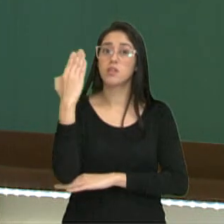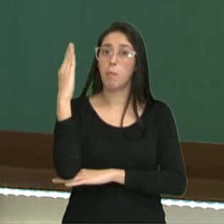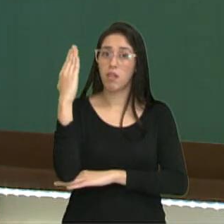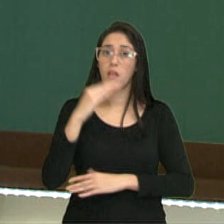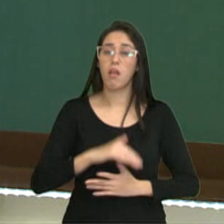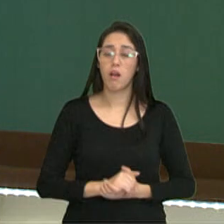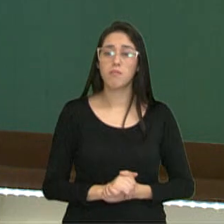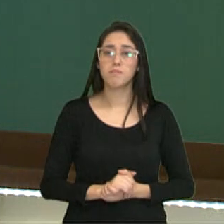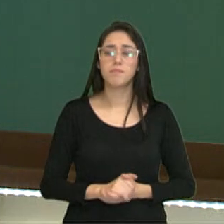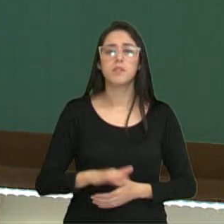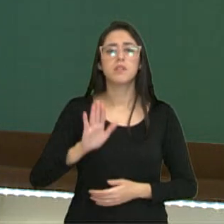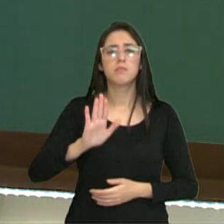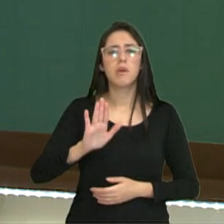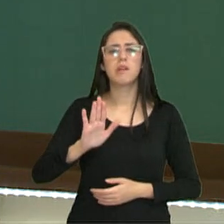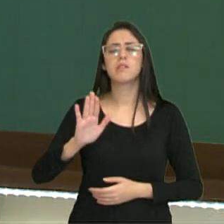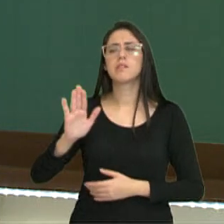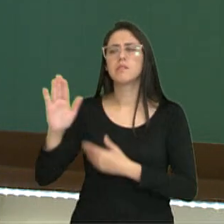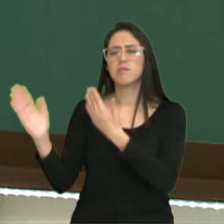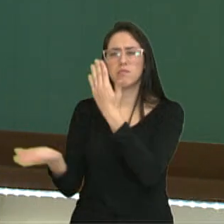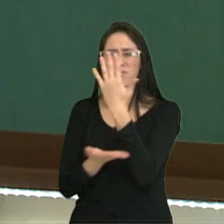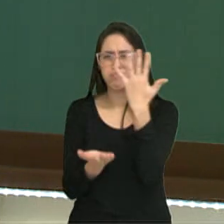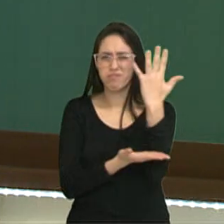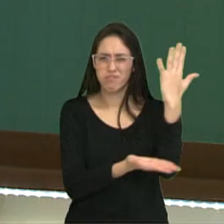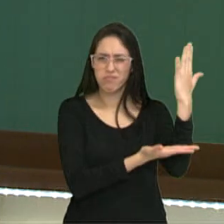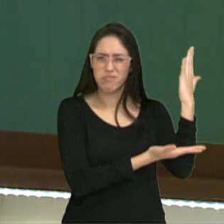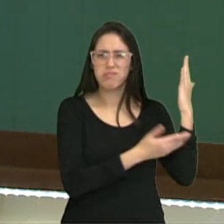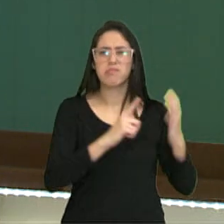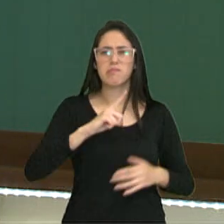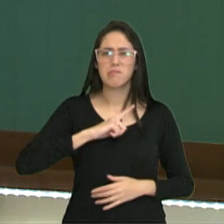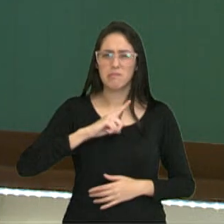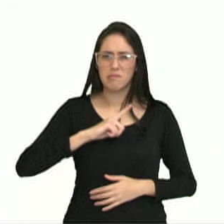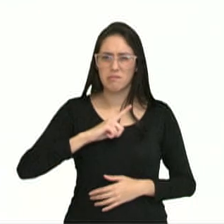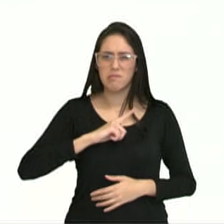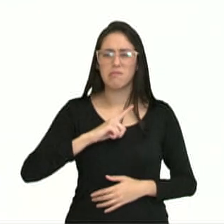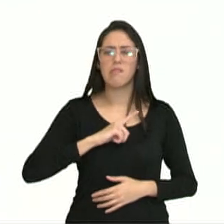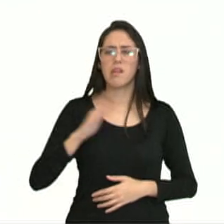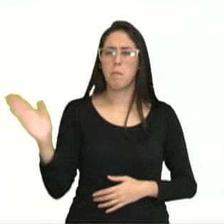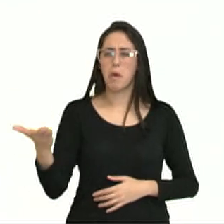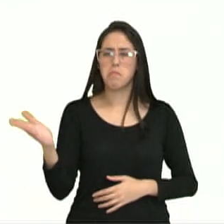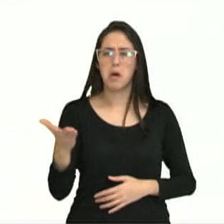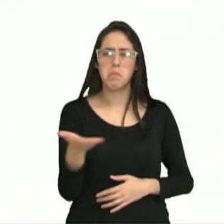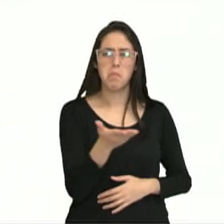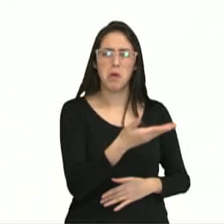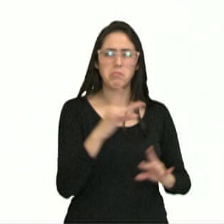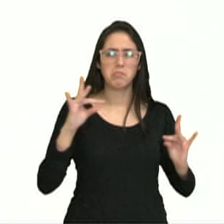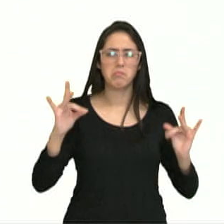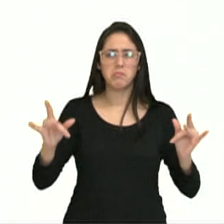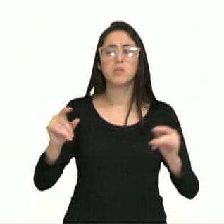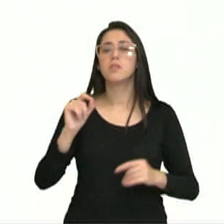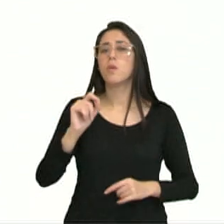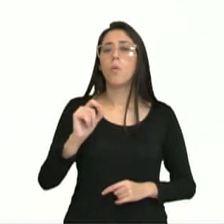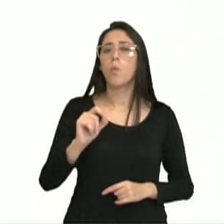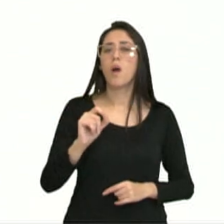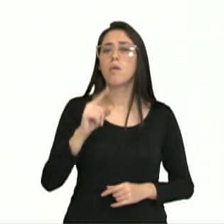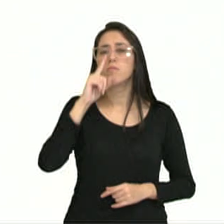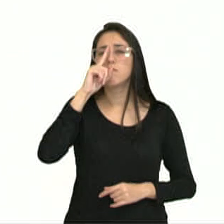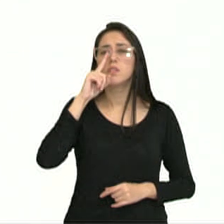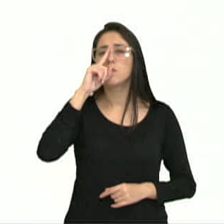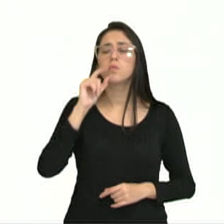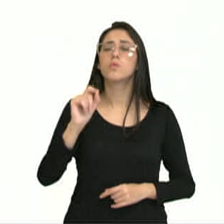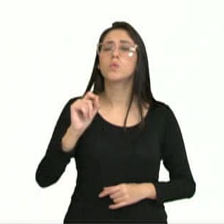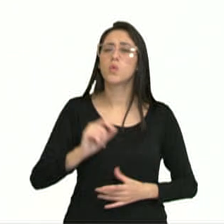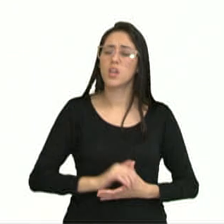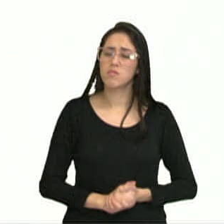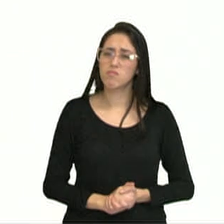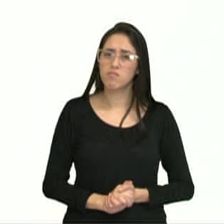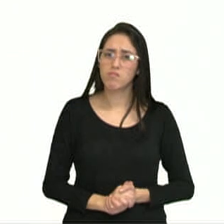Mas o desmatamento, além da questão da retirada da vegetação, ele coloca em risco o quê? Vamos colocar